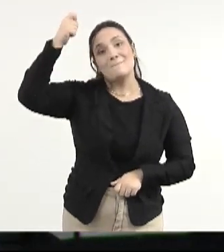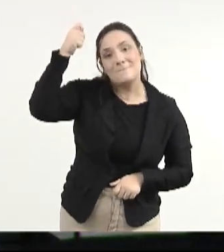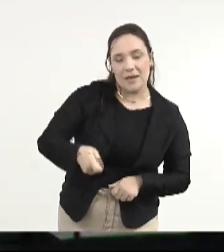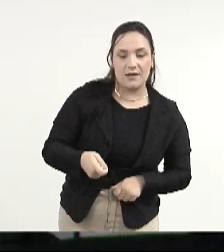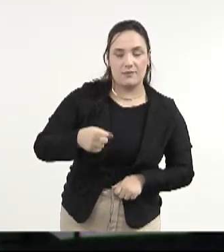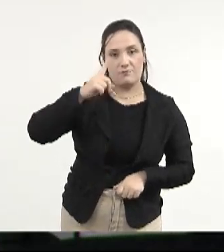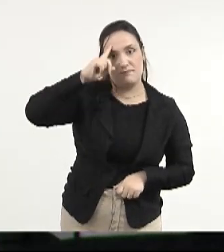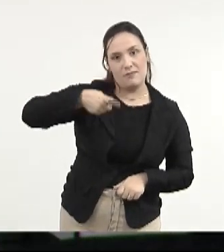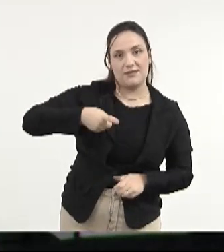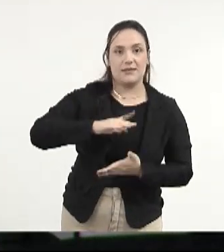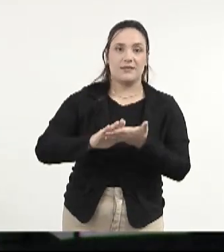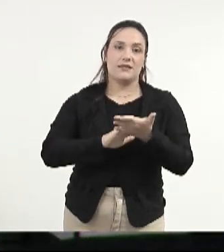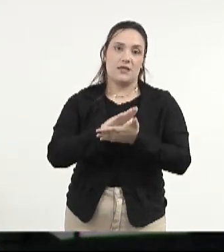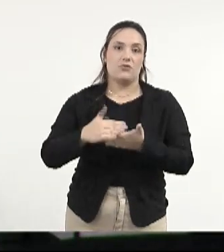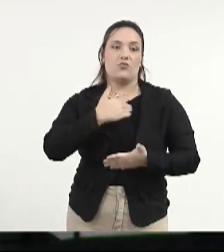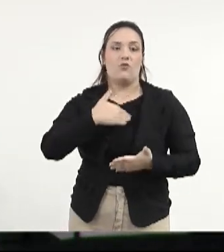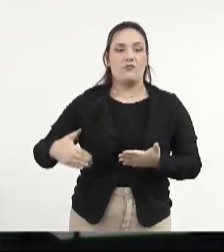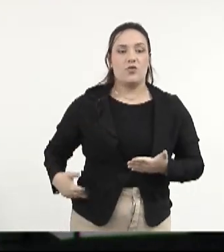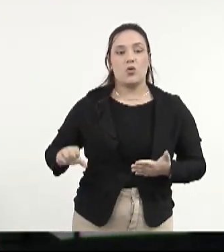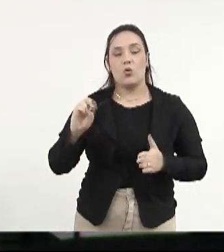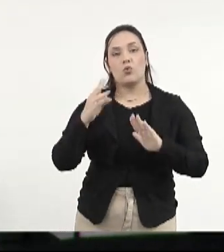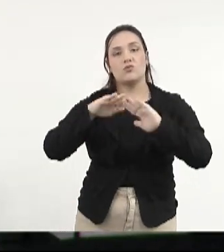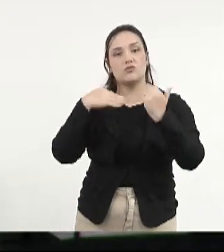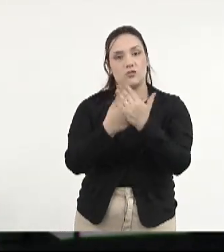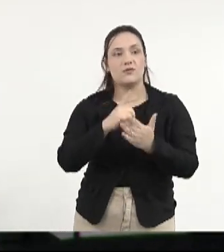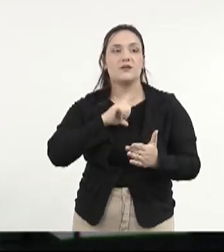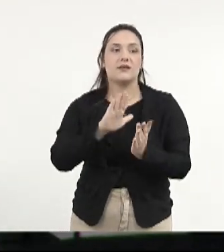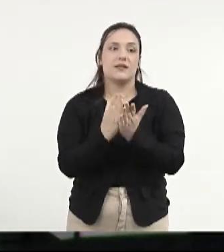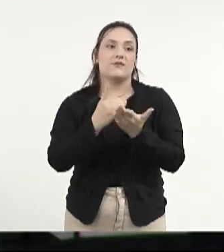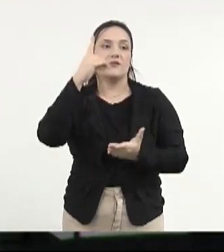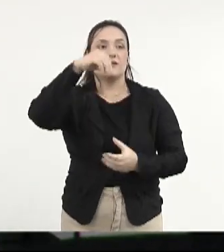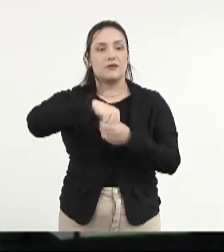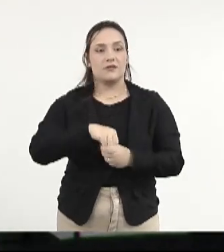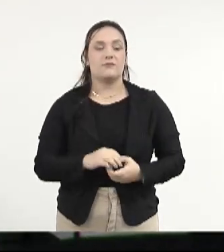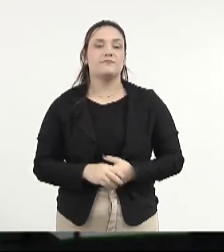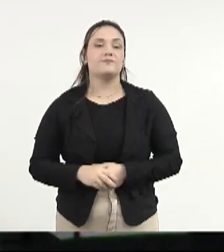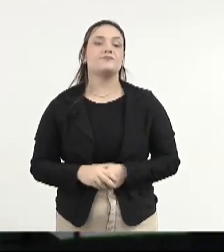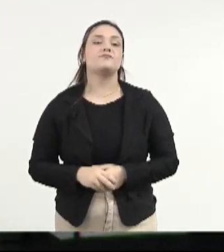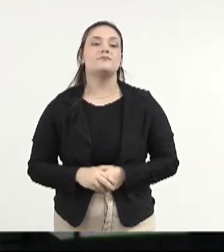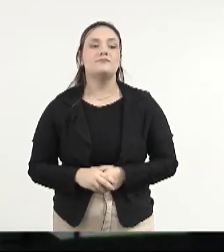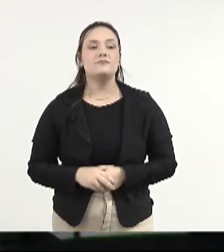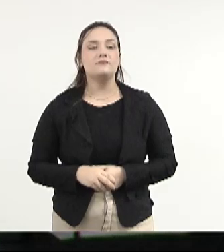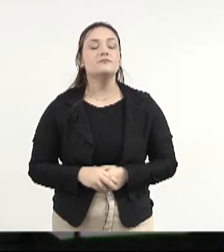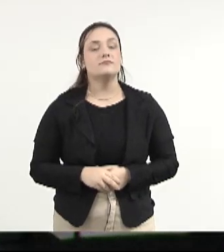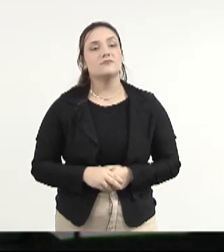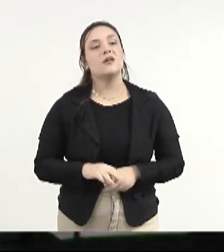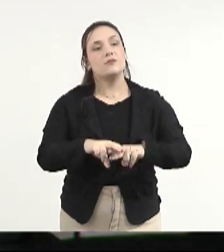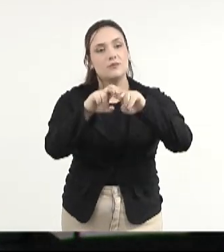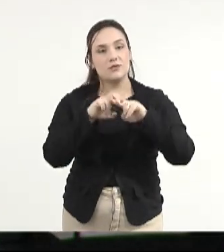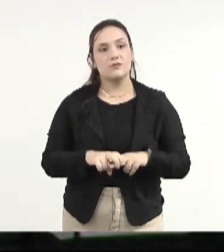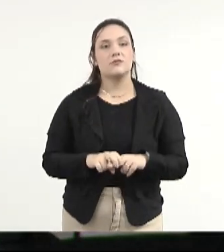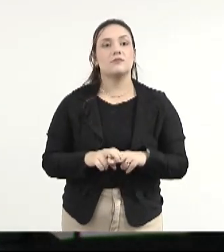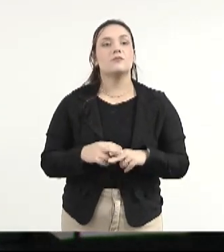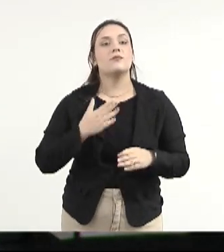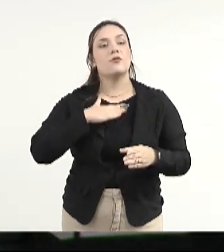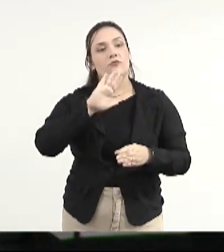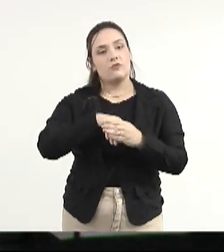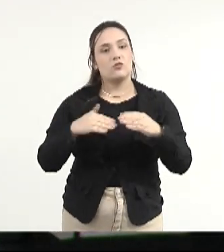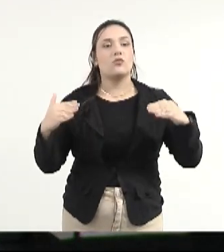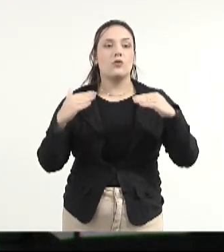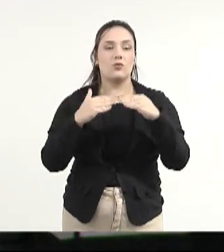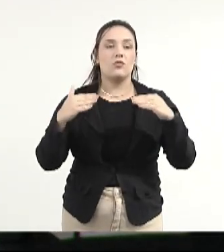impondo, né, para o Estado nem as escolas essa obrigação. Então, nesse sentido, é que eu quero registrar aqui meu